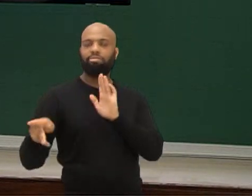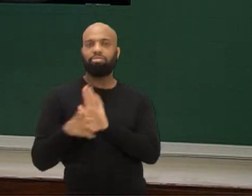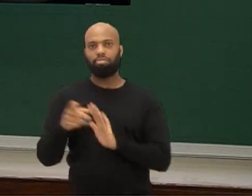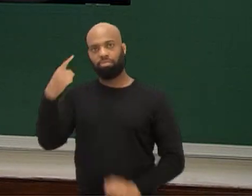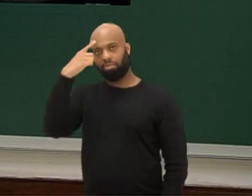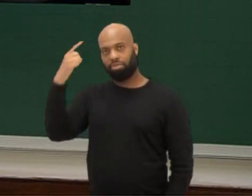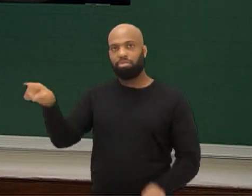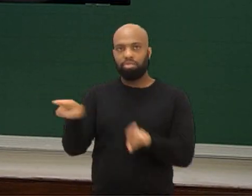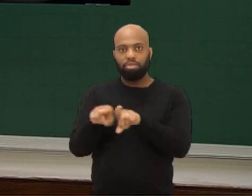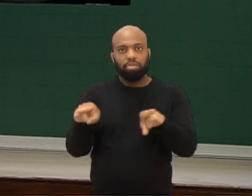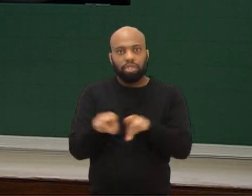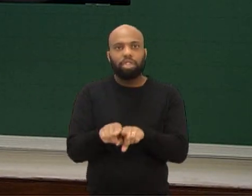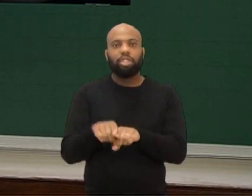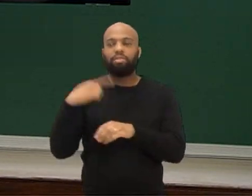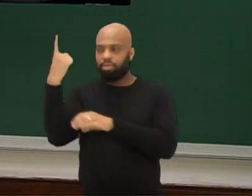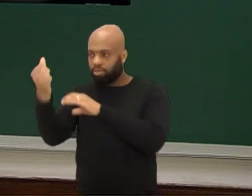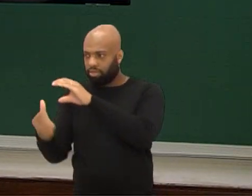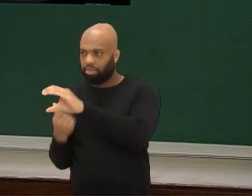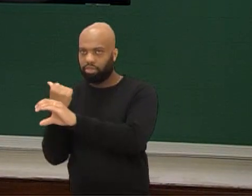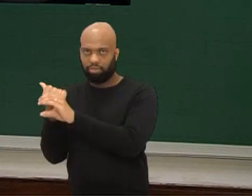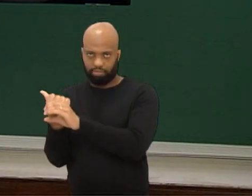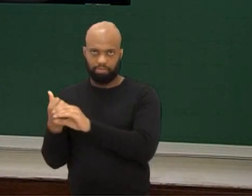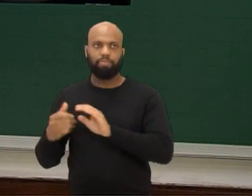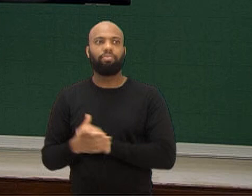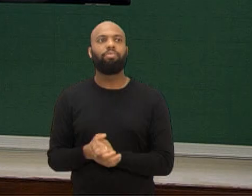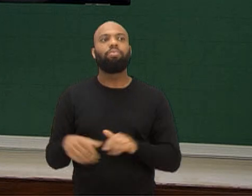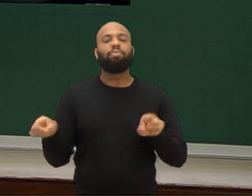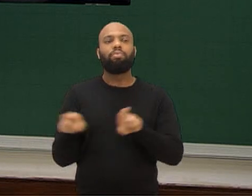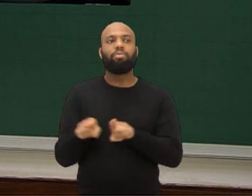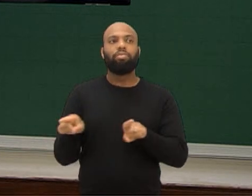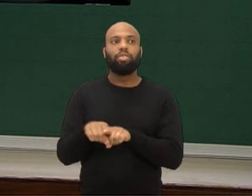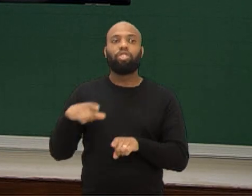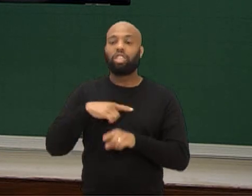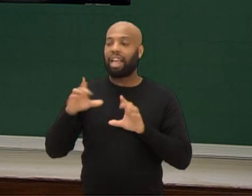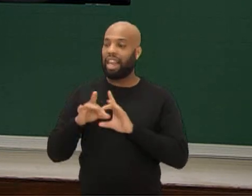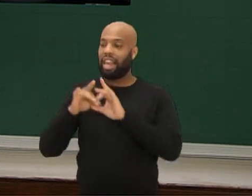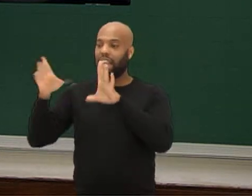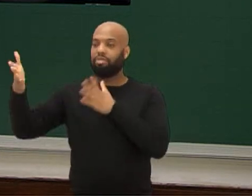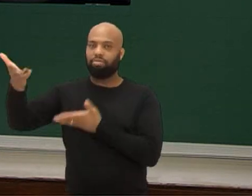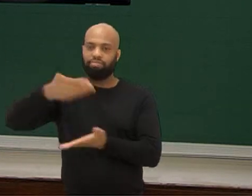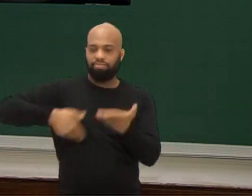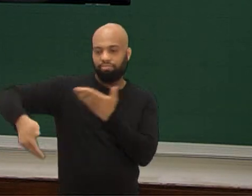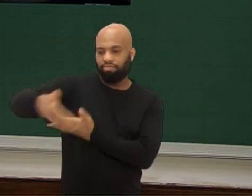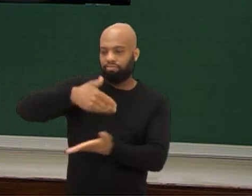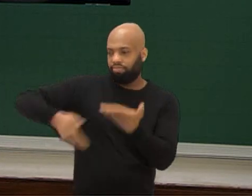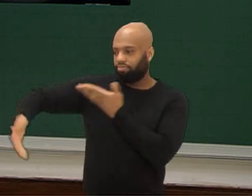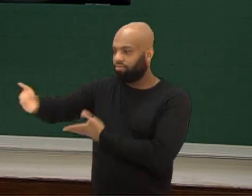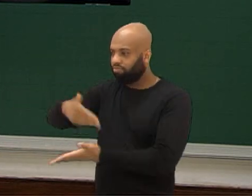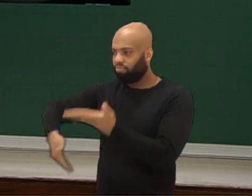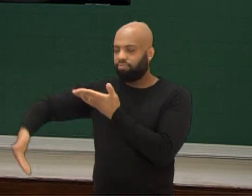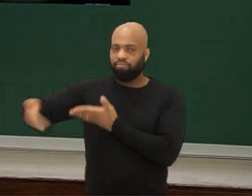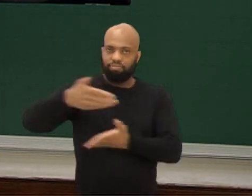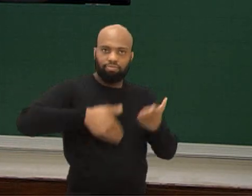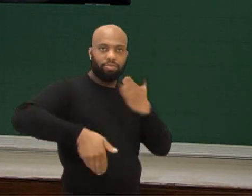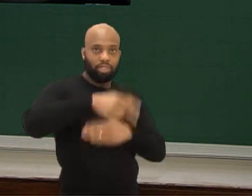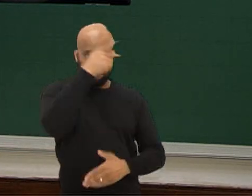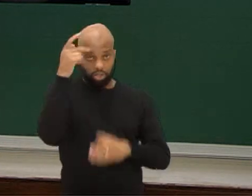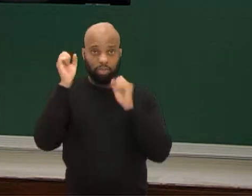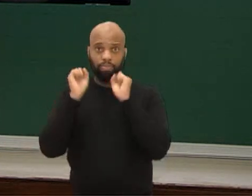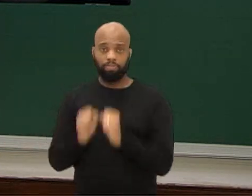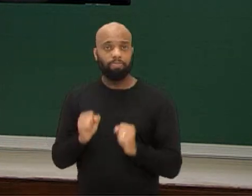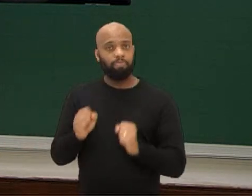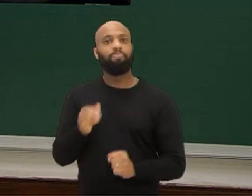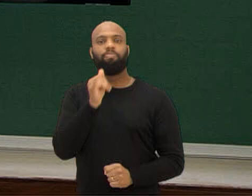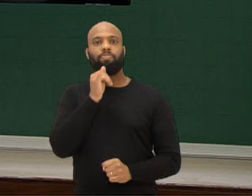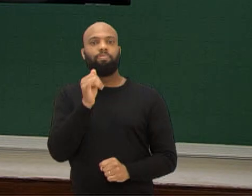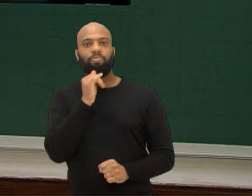ideia capitalista norte-americana. E o livre mercado. O livre mercado são os indivíduos